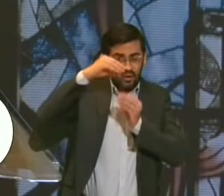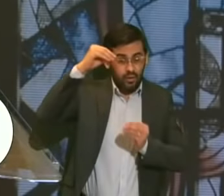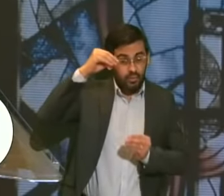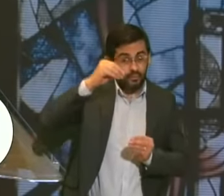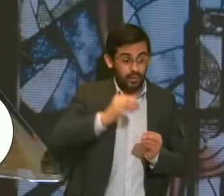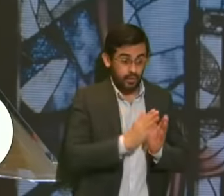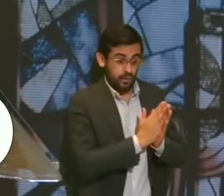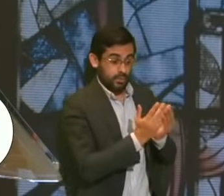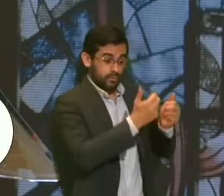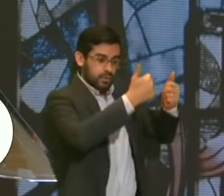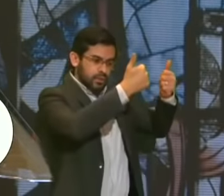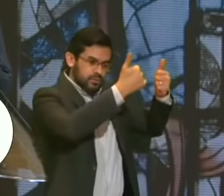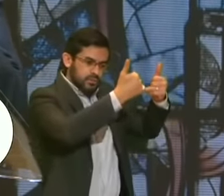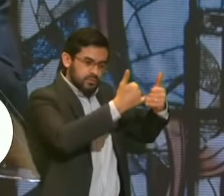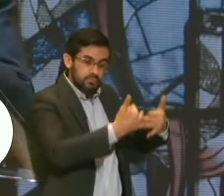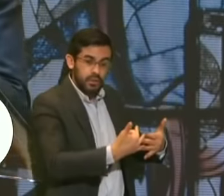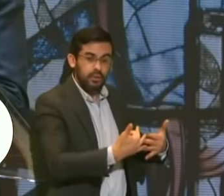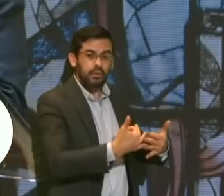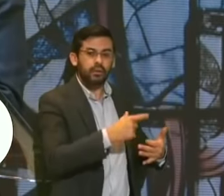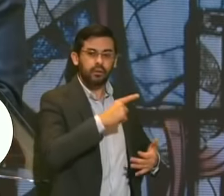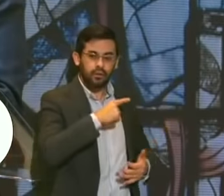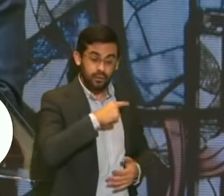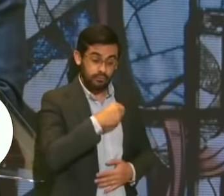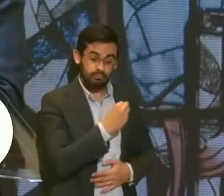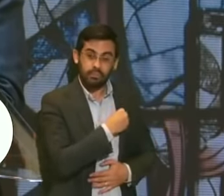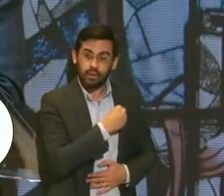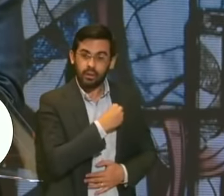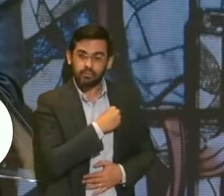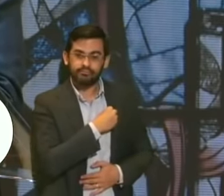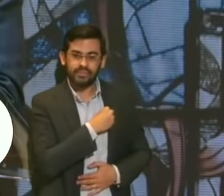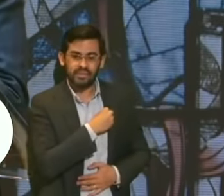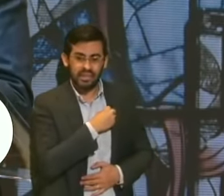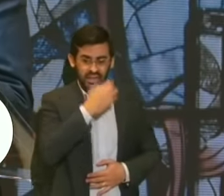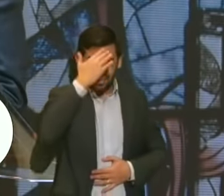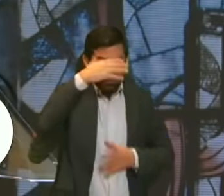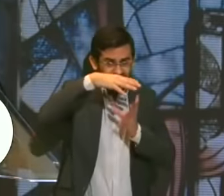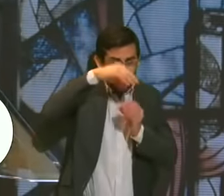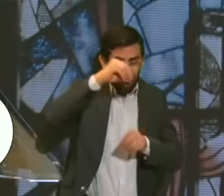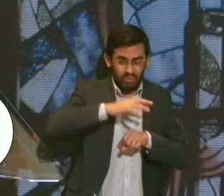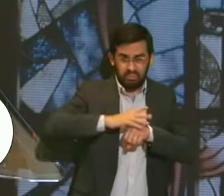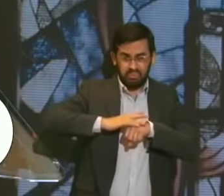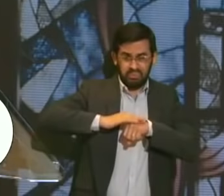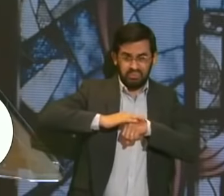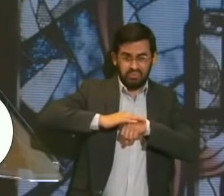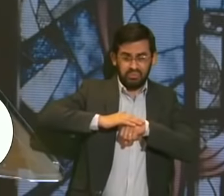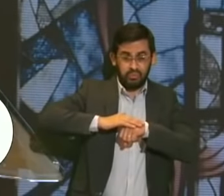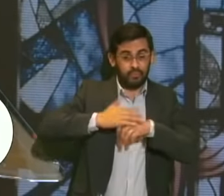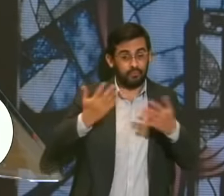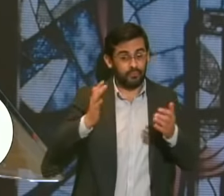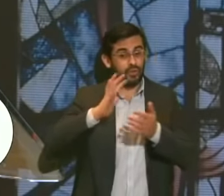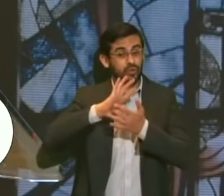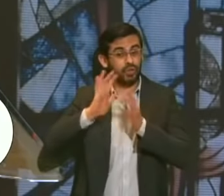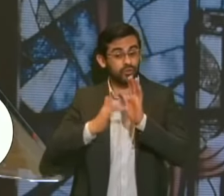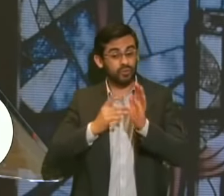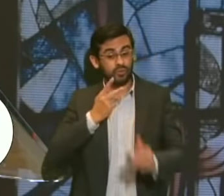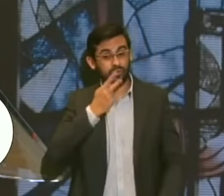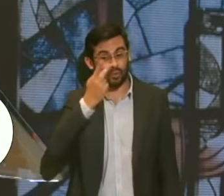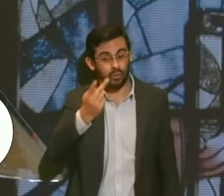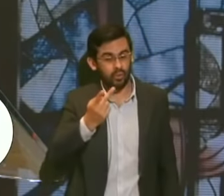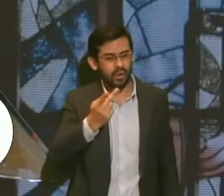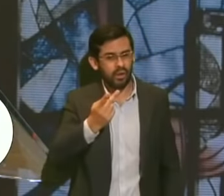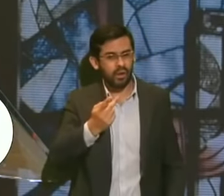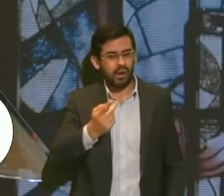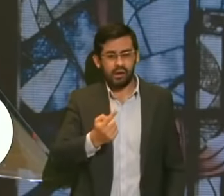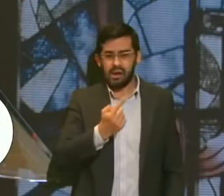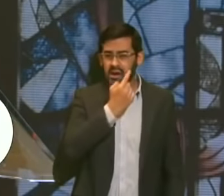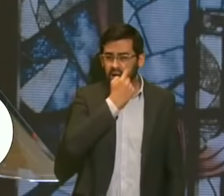que há pecados que adoecem a nossa alma. Por isso Jesus afirmou assim: os olhos são como